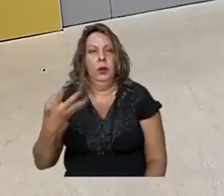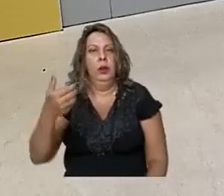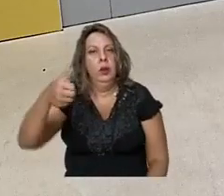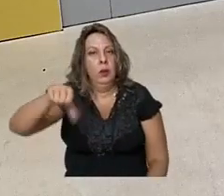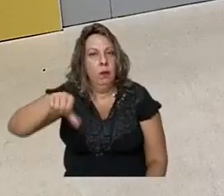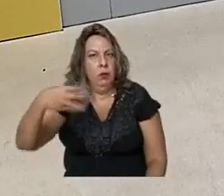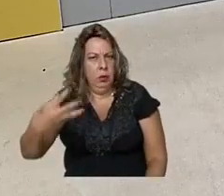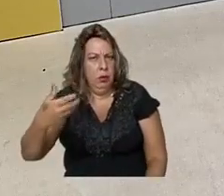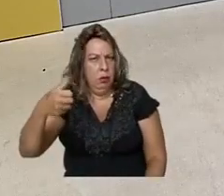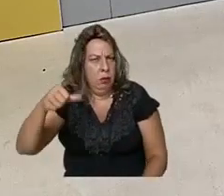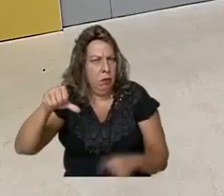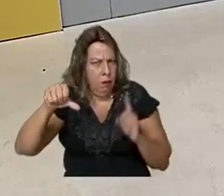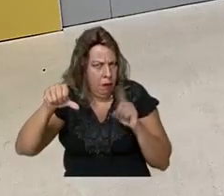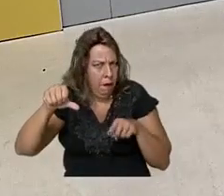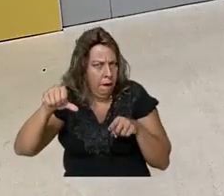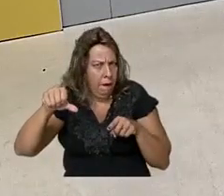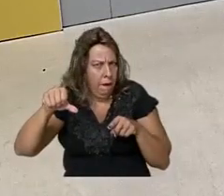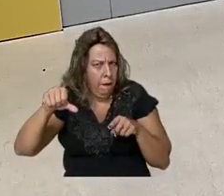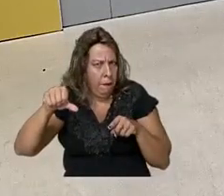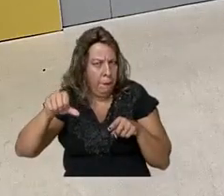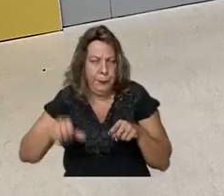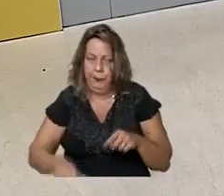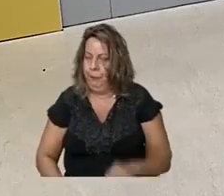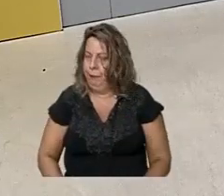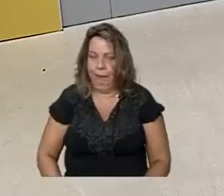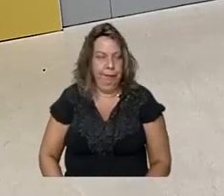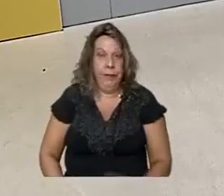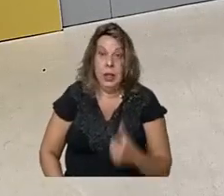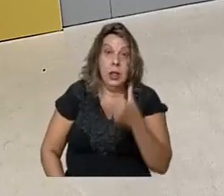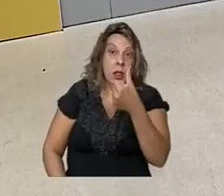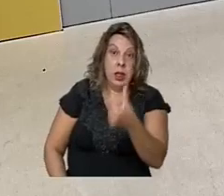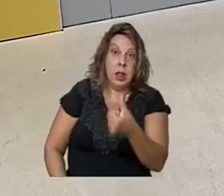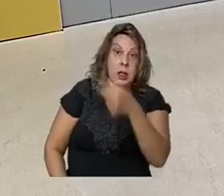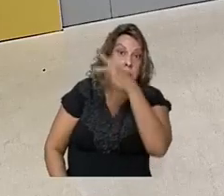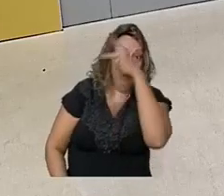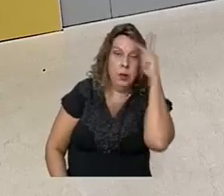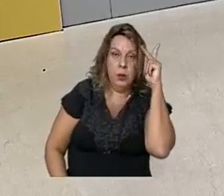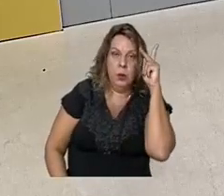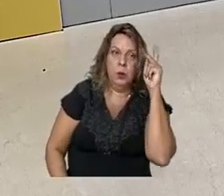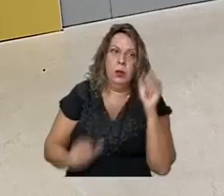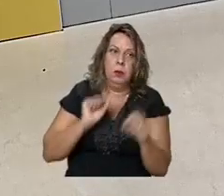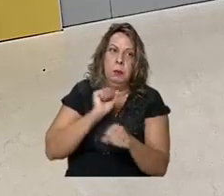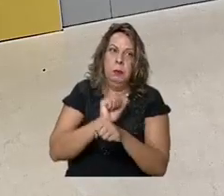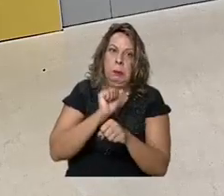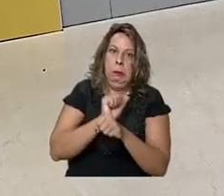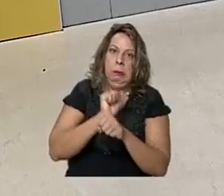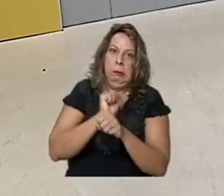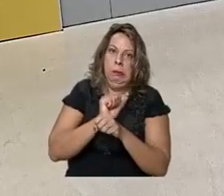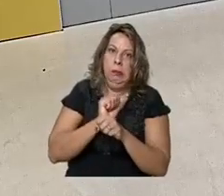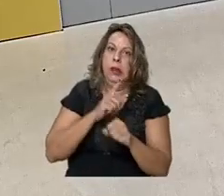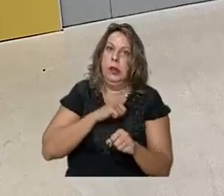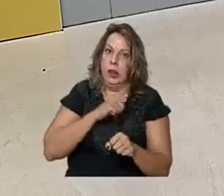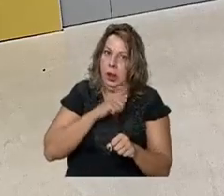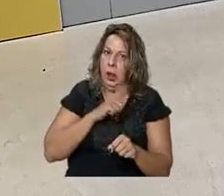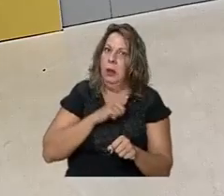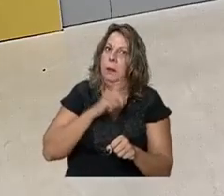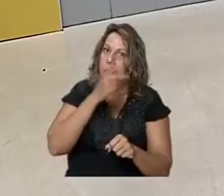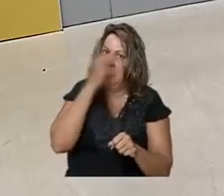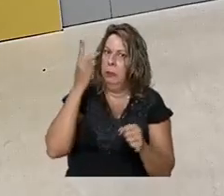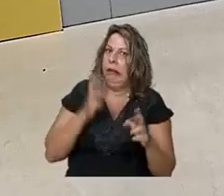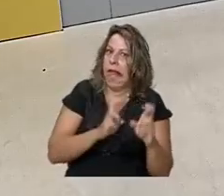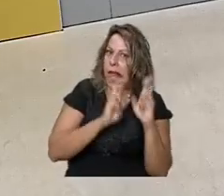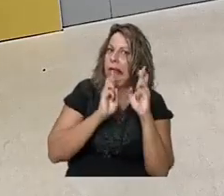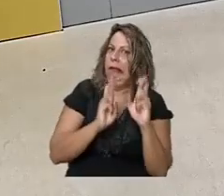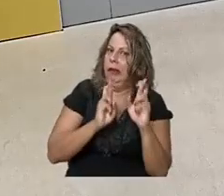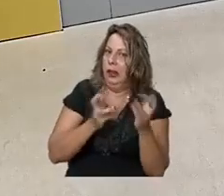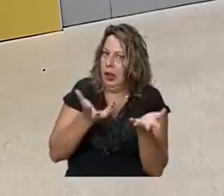agora, 49, 49. Seis títulos estão na expectativa, porque ó, tem muita gente na